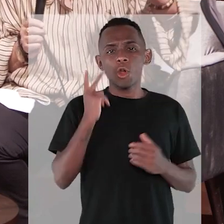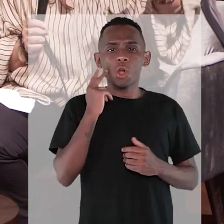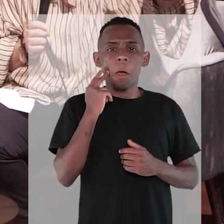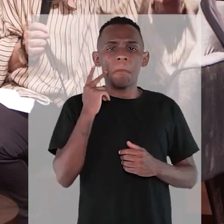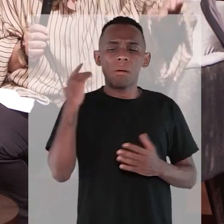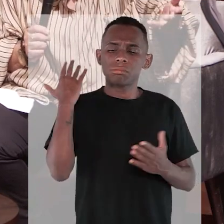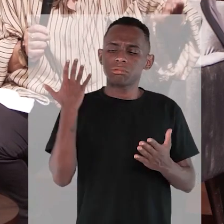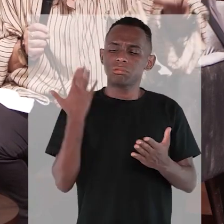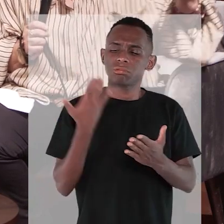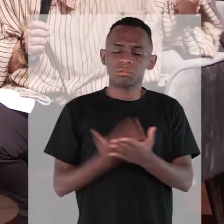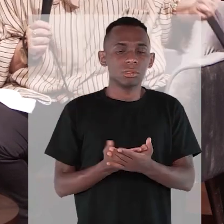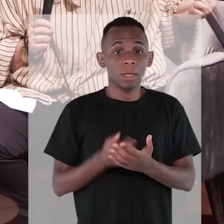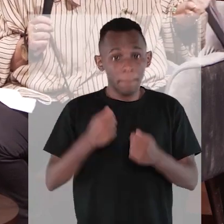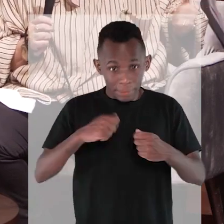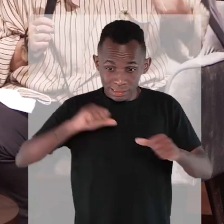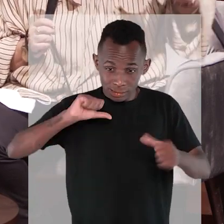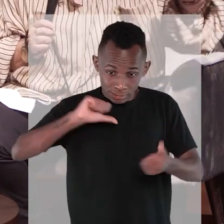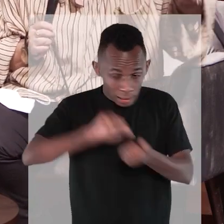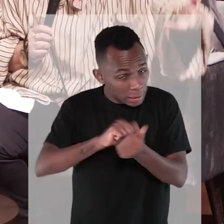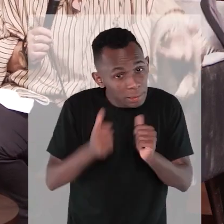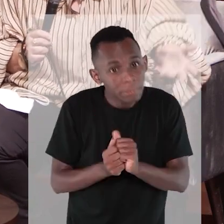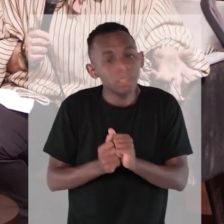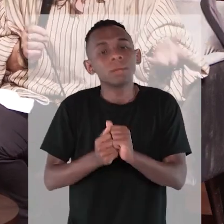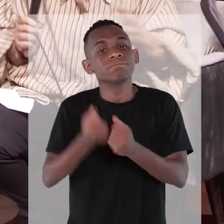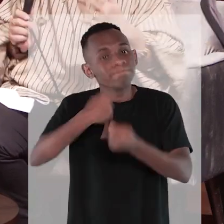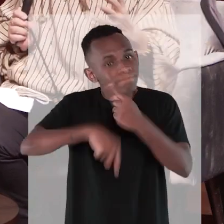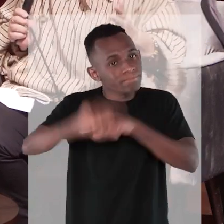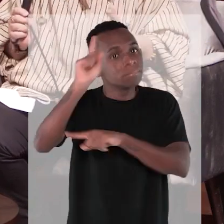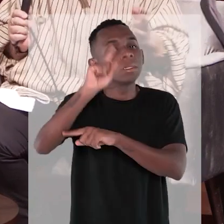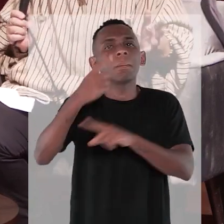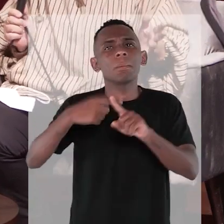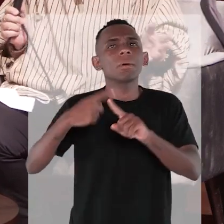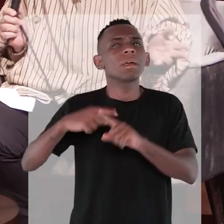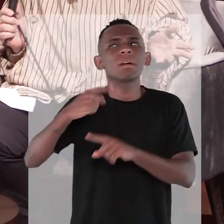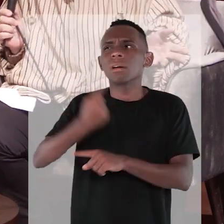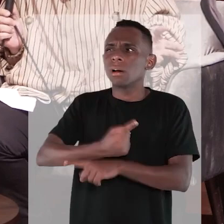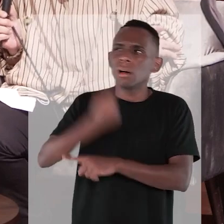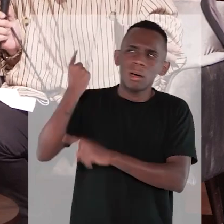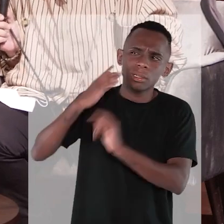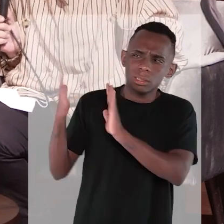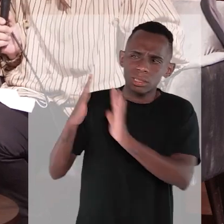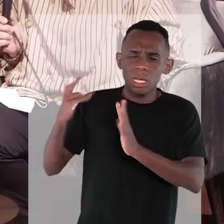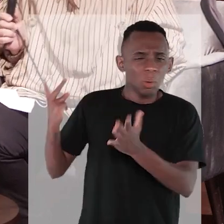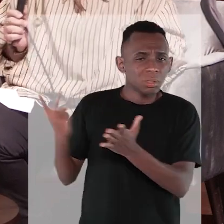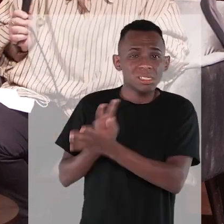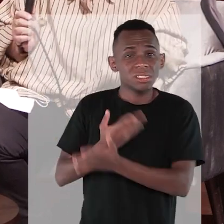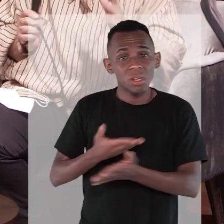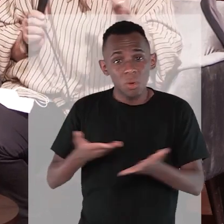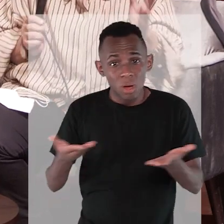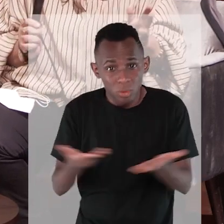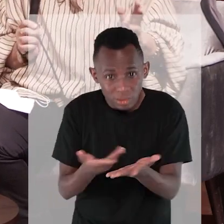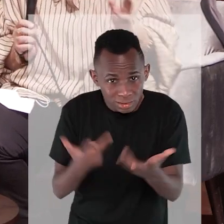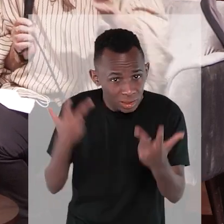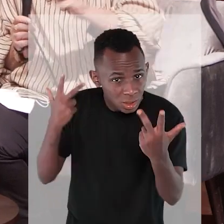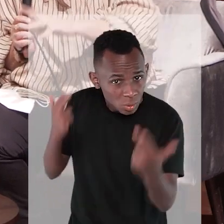se eu digo, é assim, porque no passado foi assim, fica mais confortável. Então, eu sei como fazer, né?